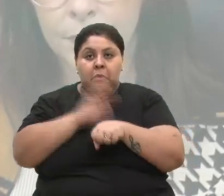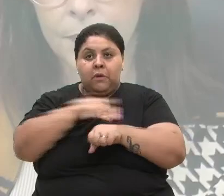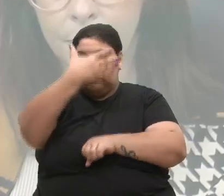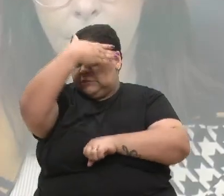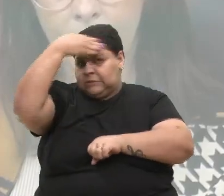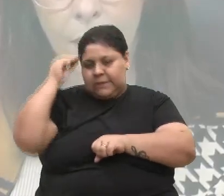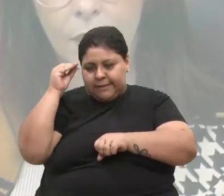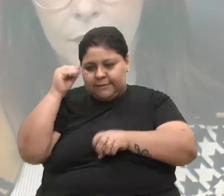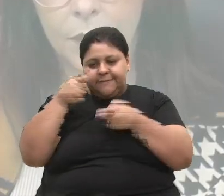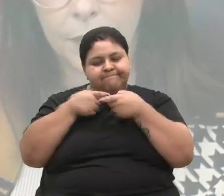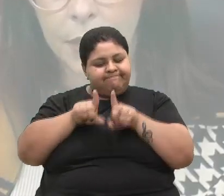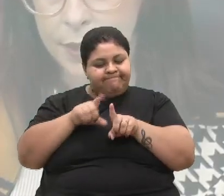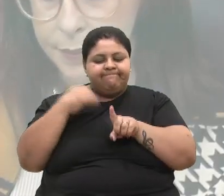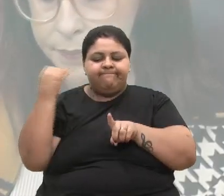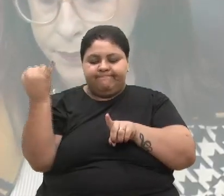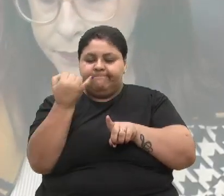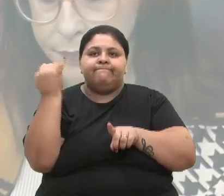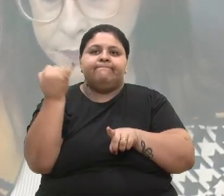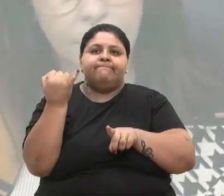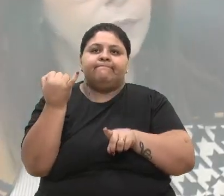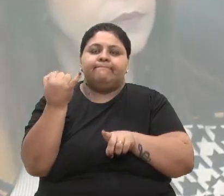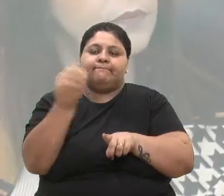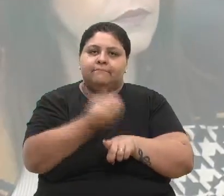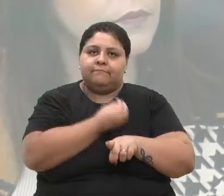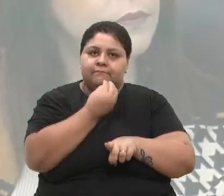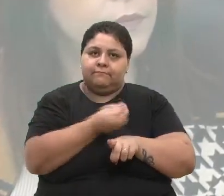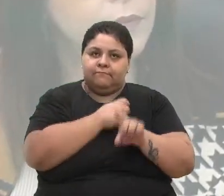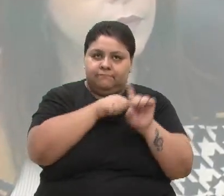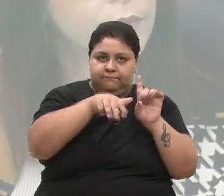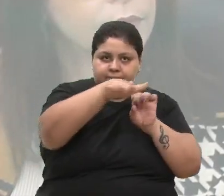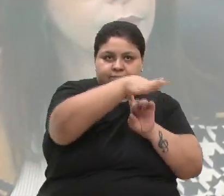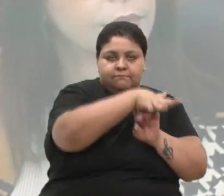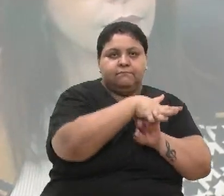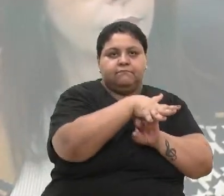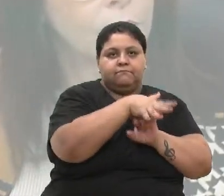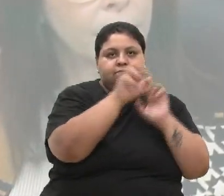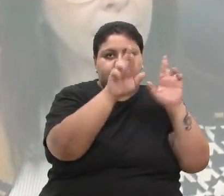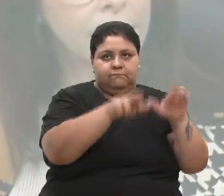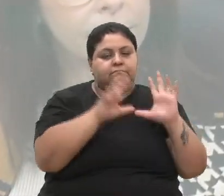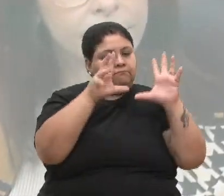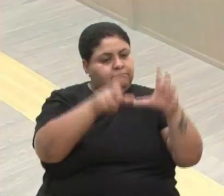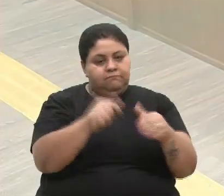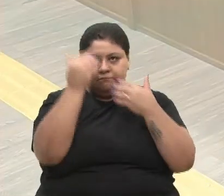fundamental na vida em sociedade da nossa região toda. Obrigado.